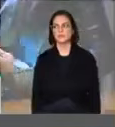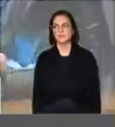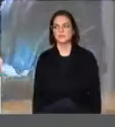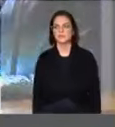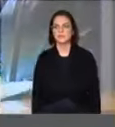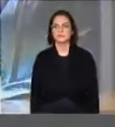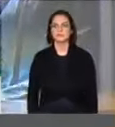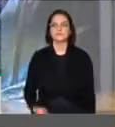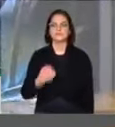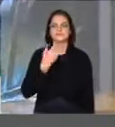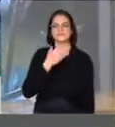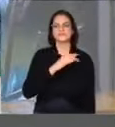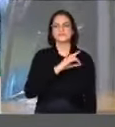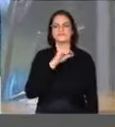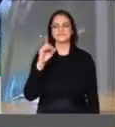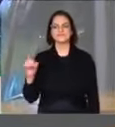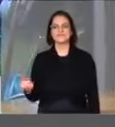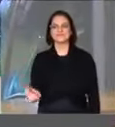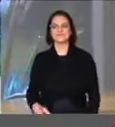Bom dia a todos.